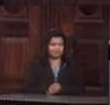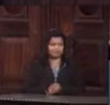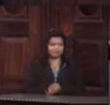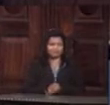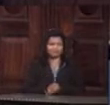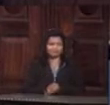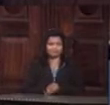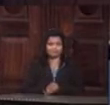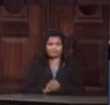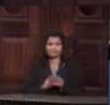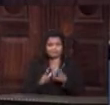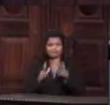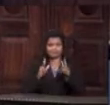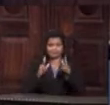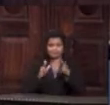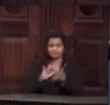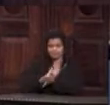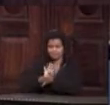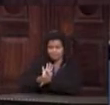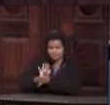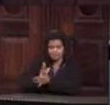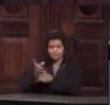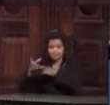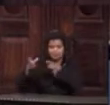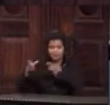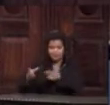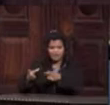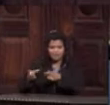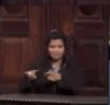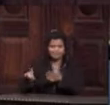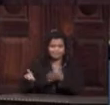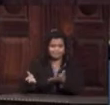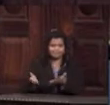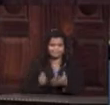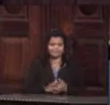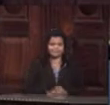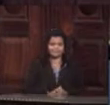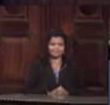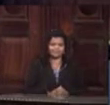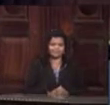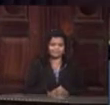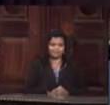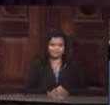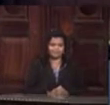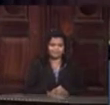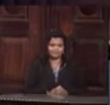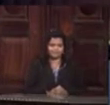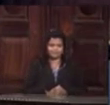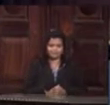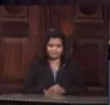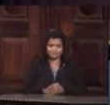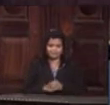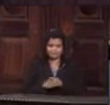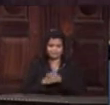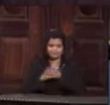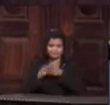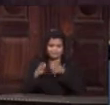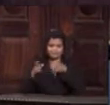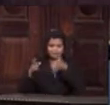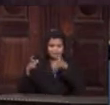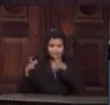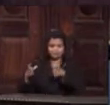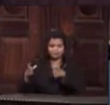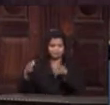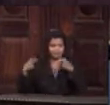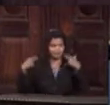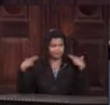de conteúdo local que mata que mata a indústria naval brasileira já tem causado centenas de milhares